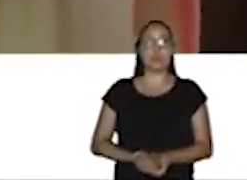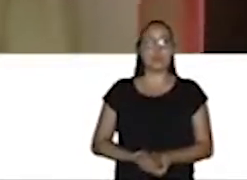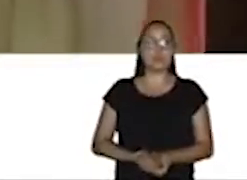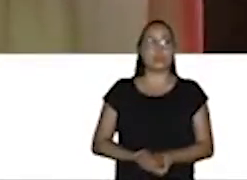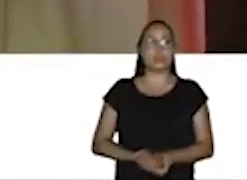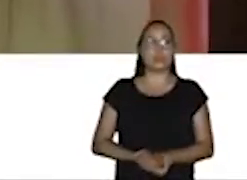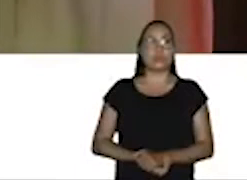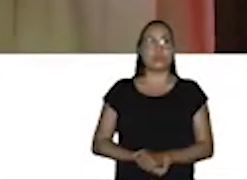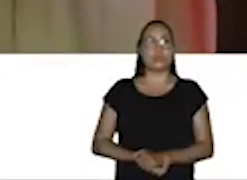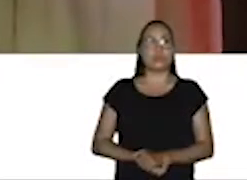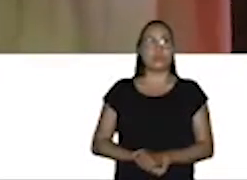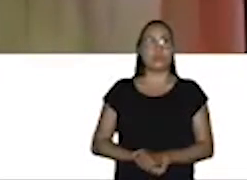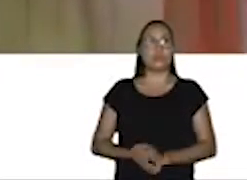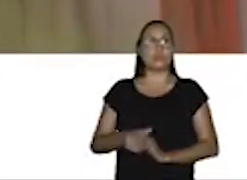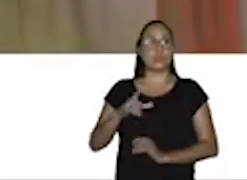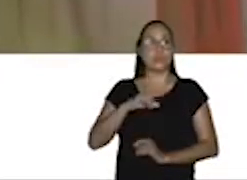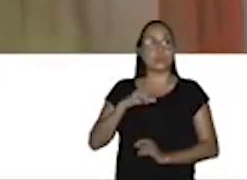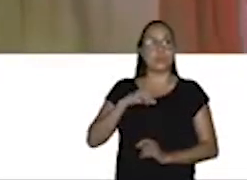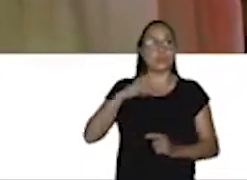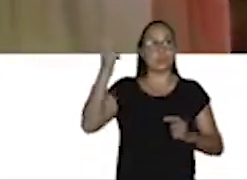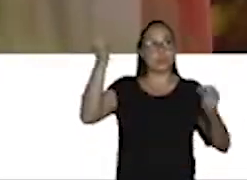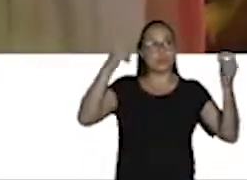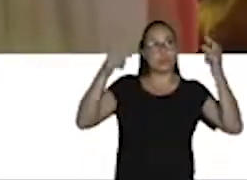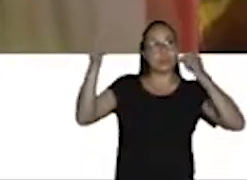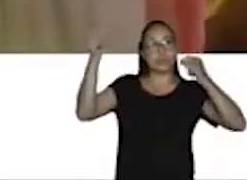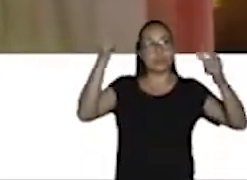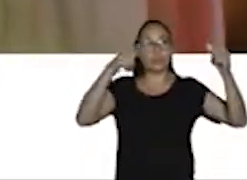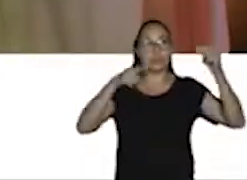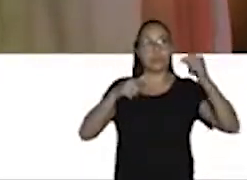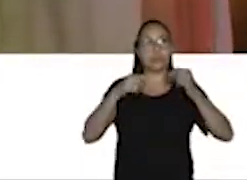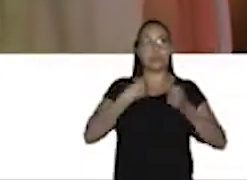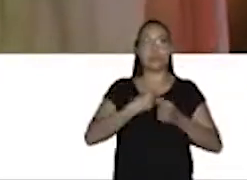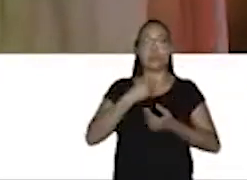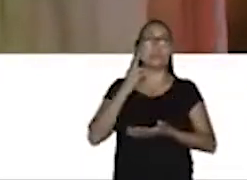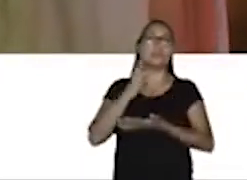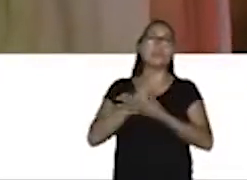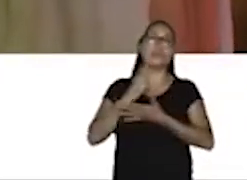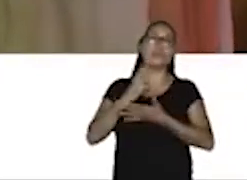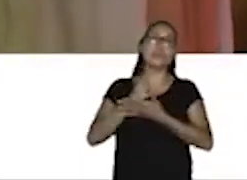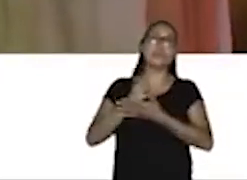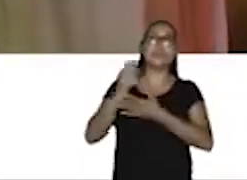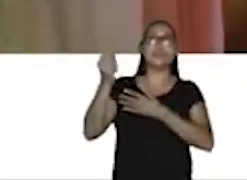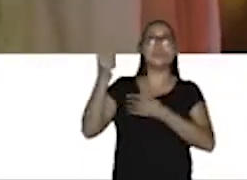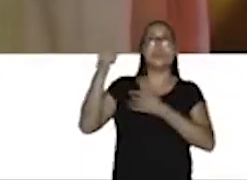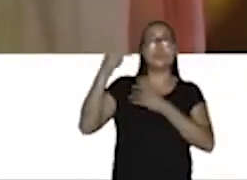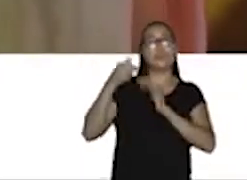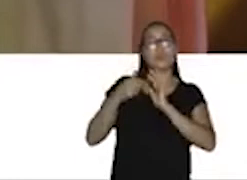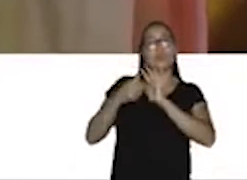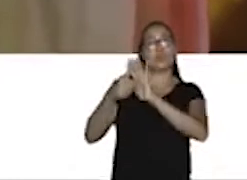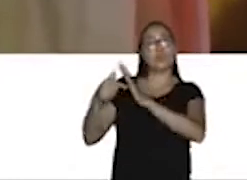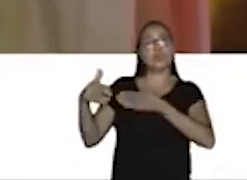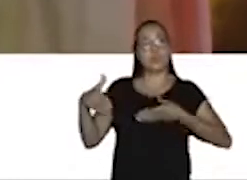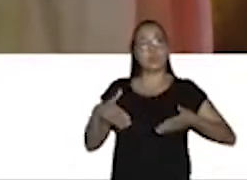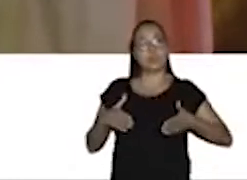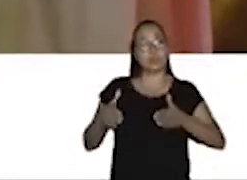onde as estrelas estão sempre a nos guiar.